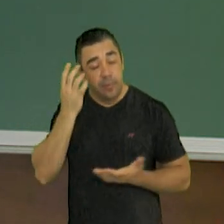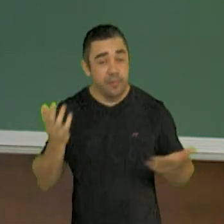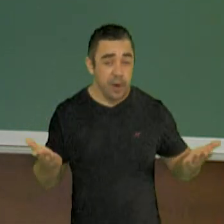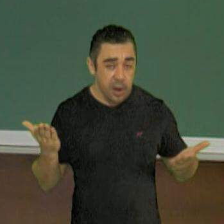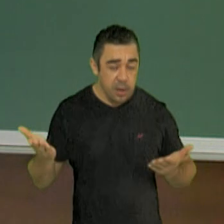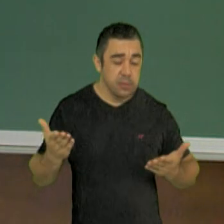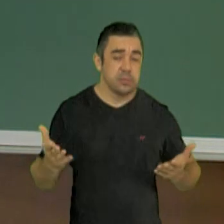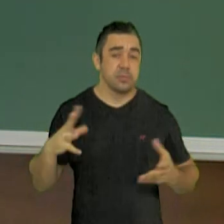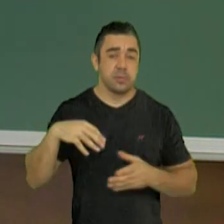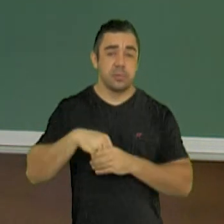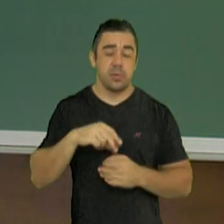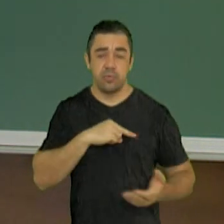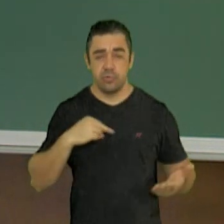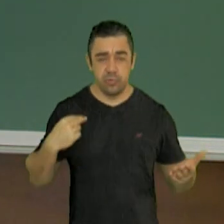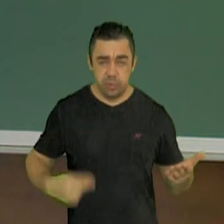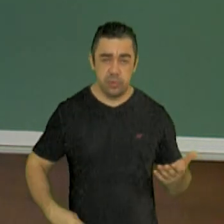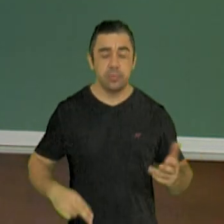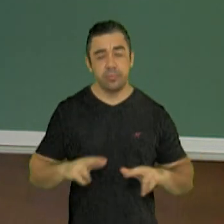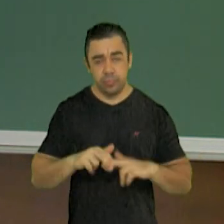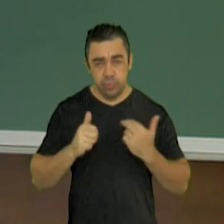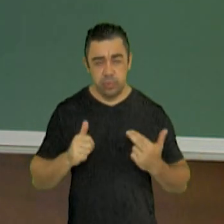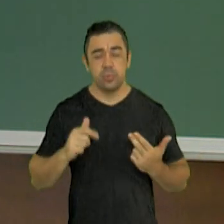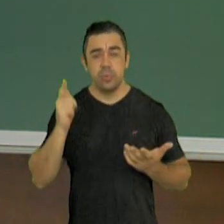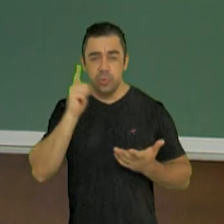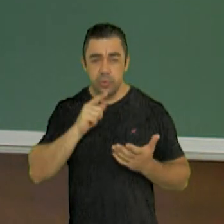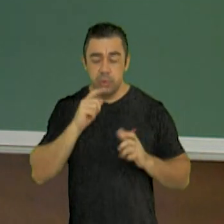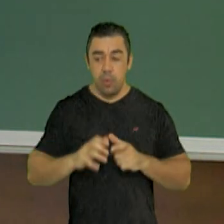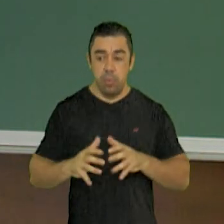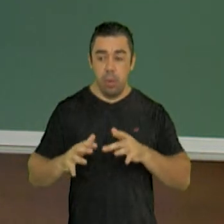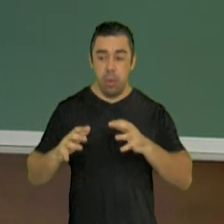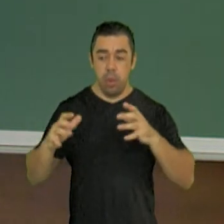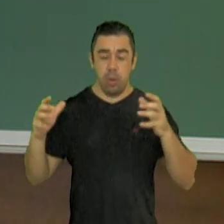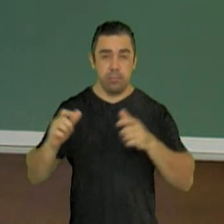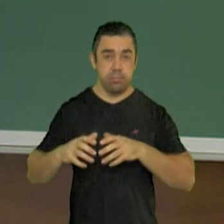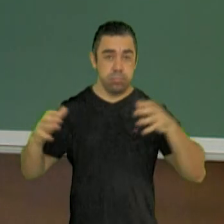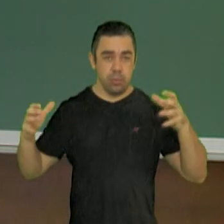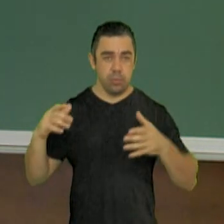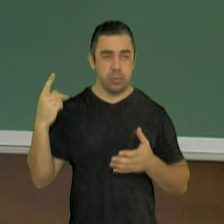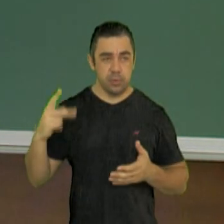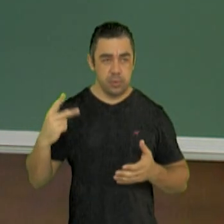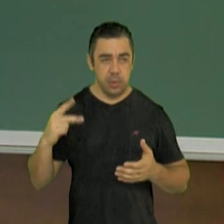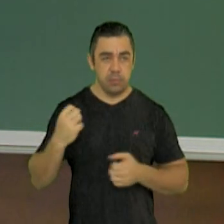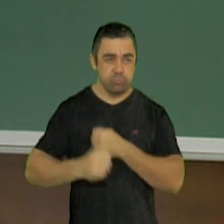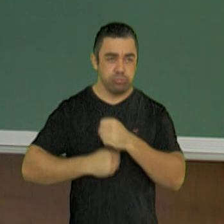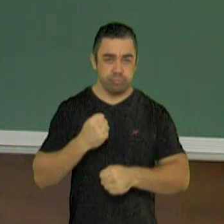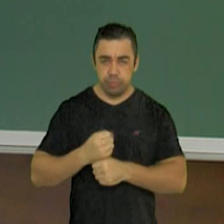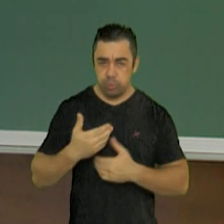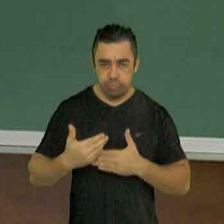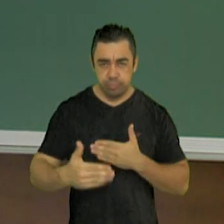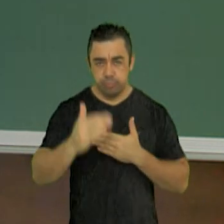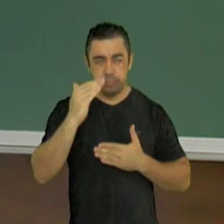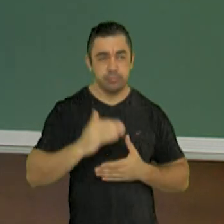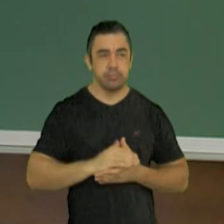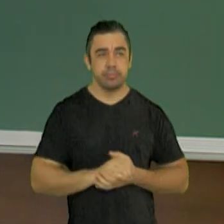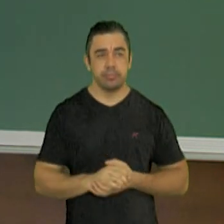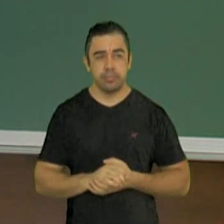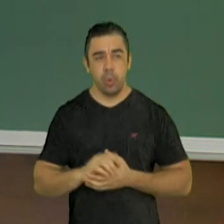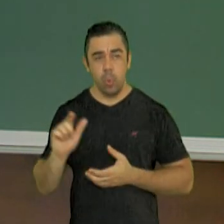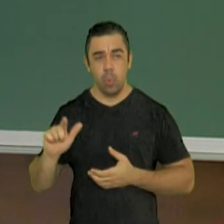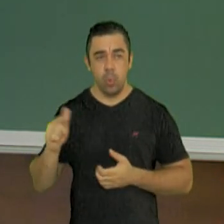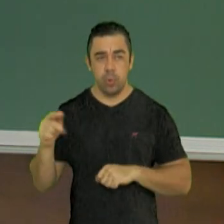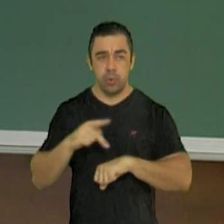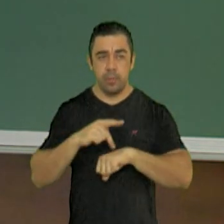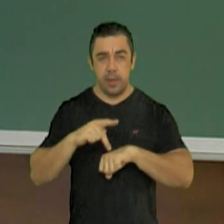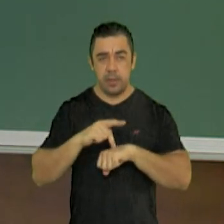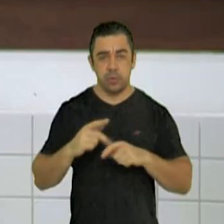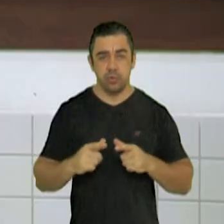facilitadas no continente e isso acabou gerando esse crescimento aí acelerado nos últimos anos. Outro país de destaque,